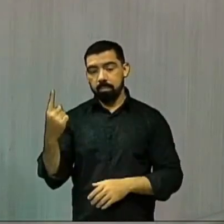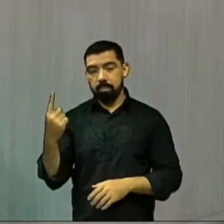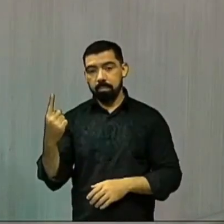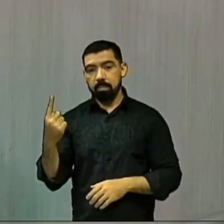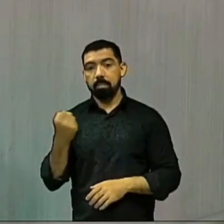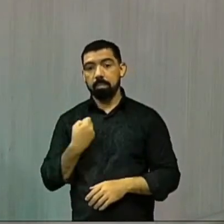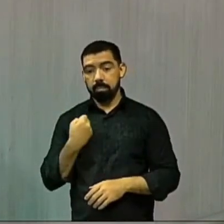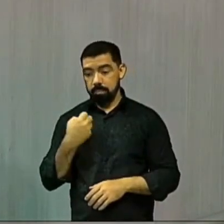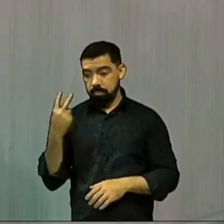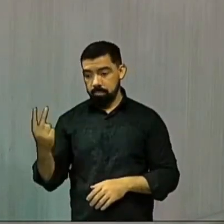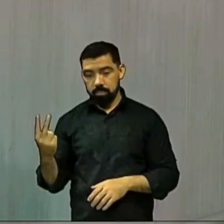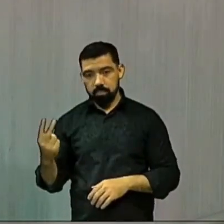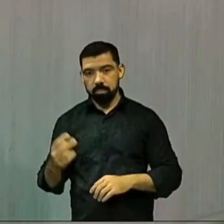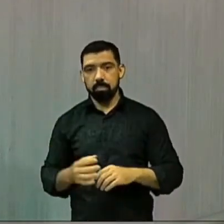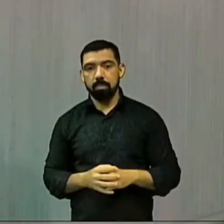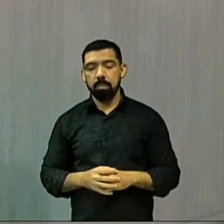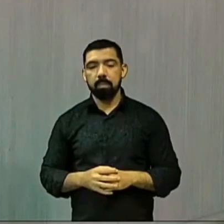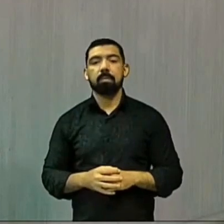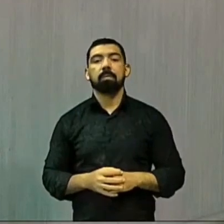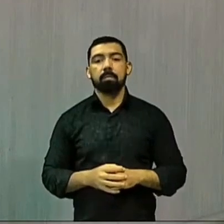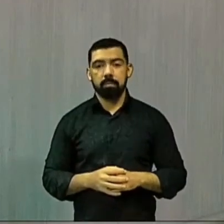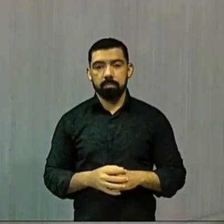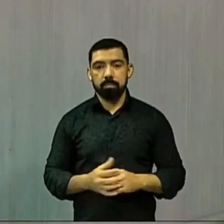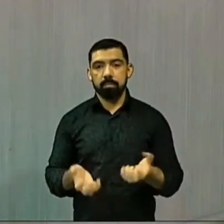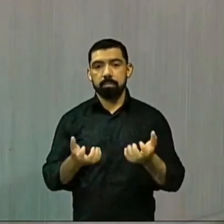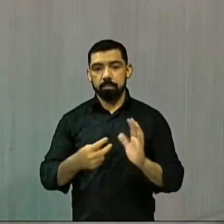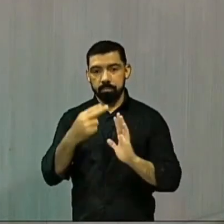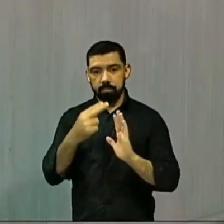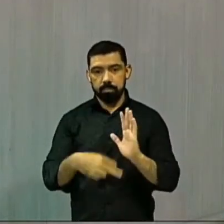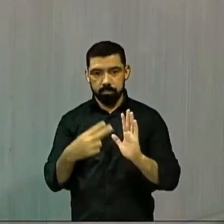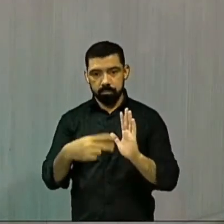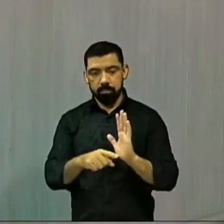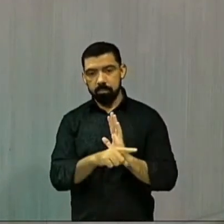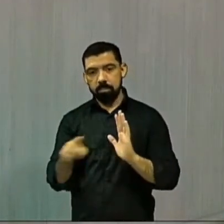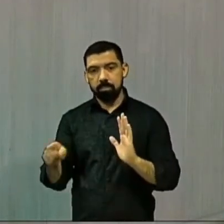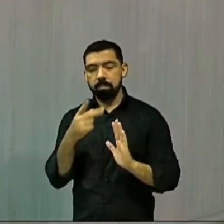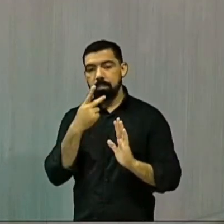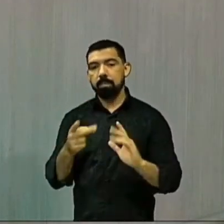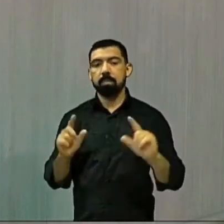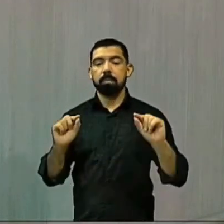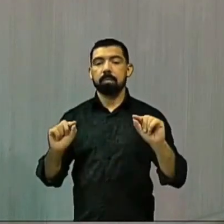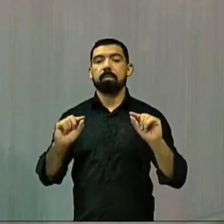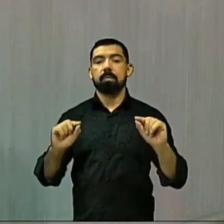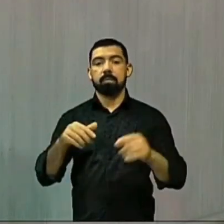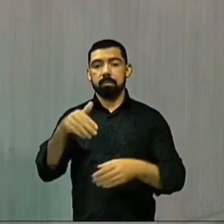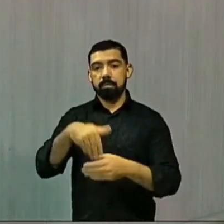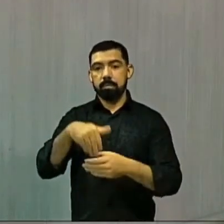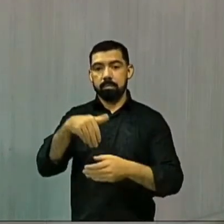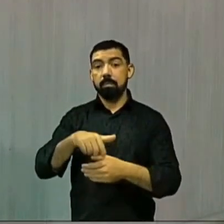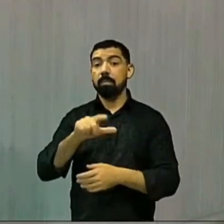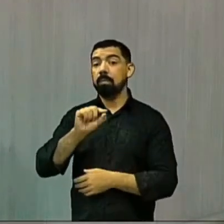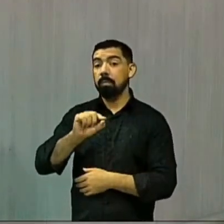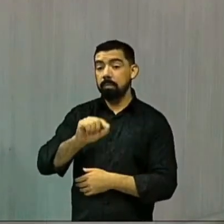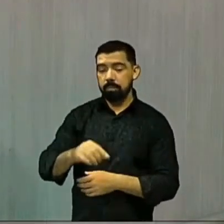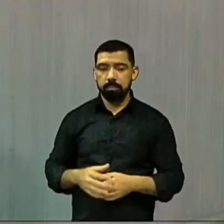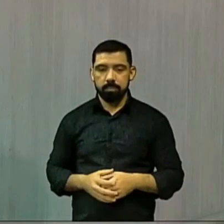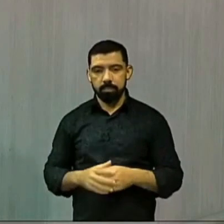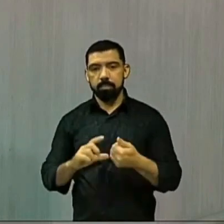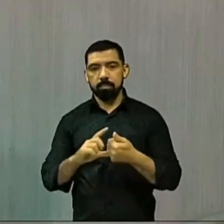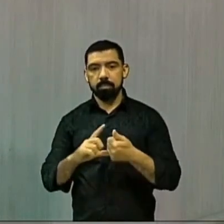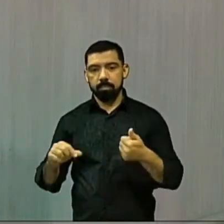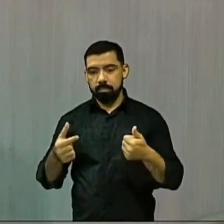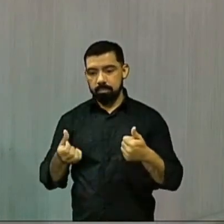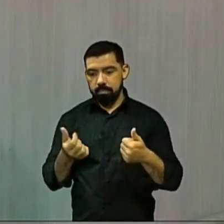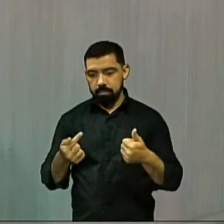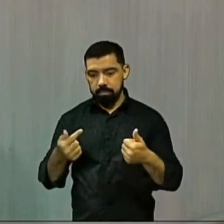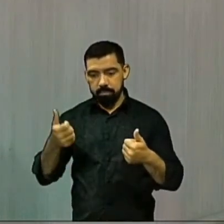dos princípios processuais, e eu quero ler aqui para vocês o que é que foi colocado em votação lá. O artigo